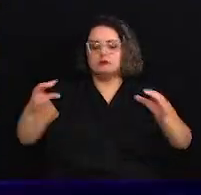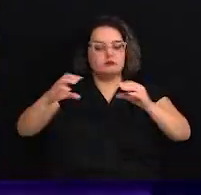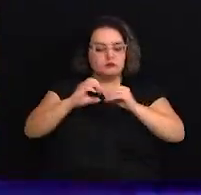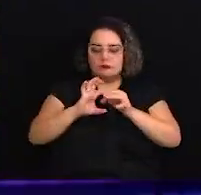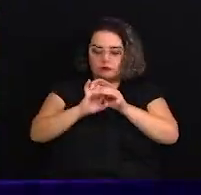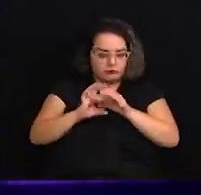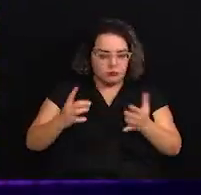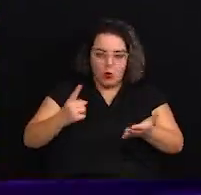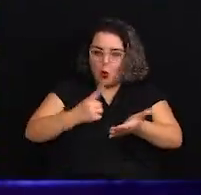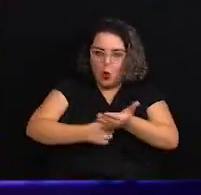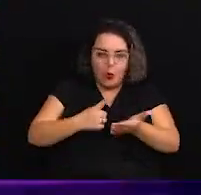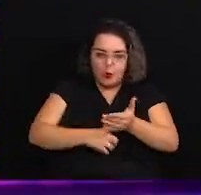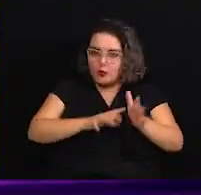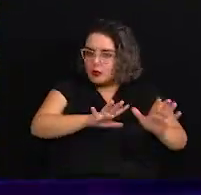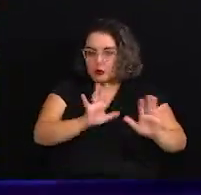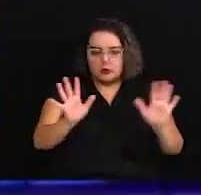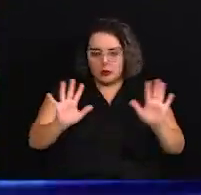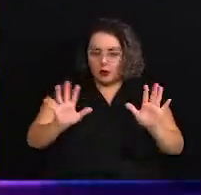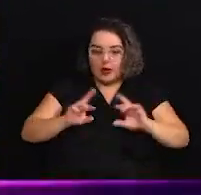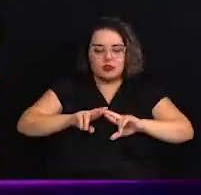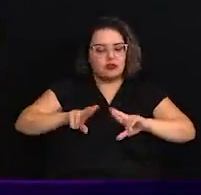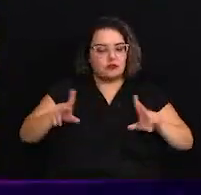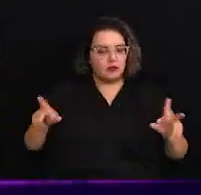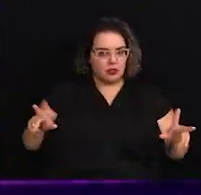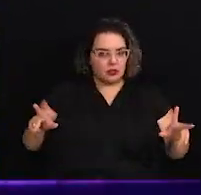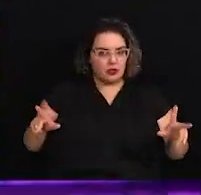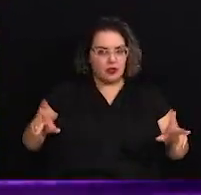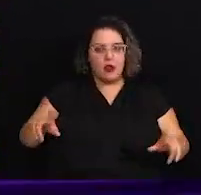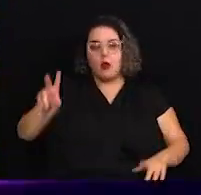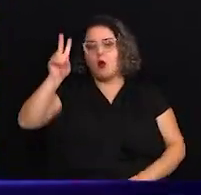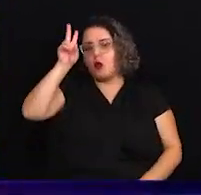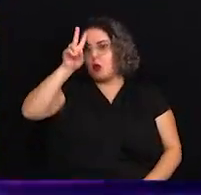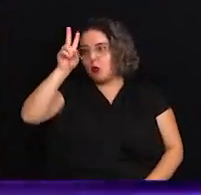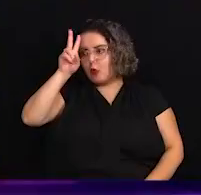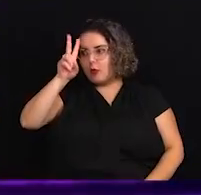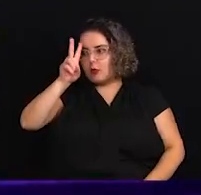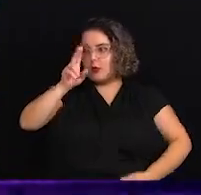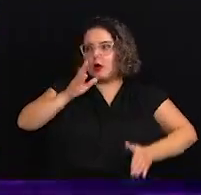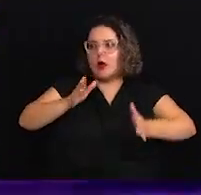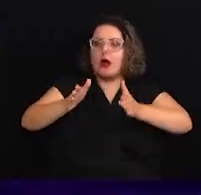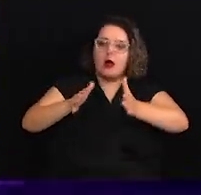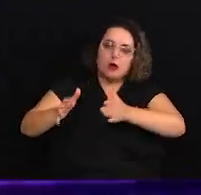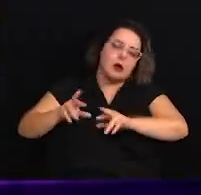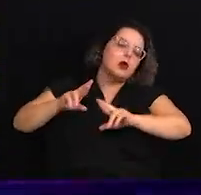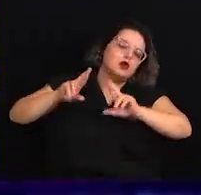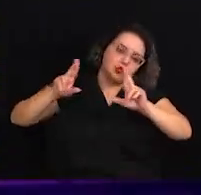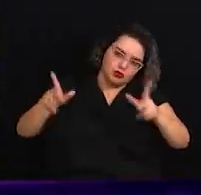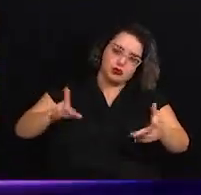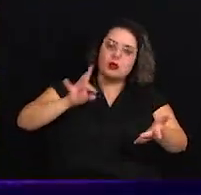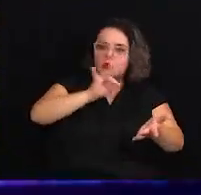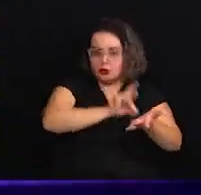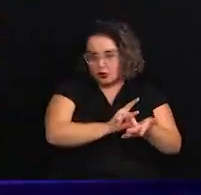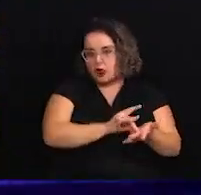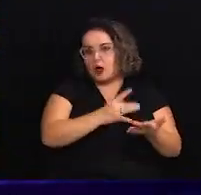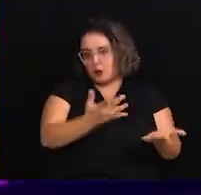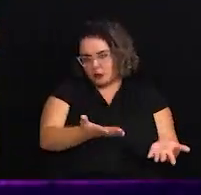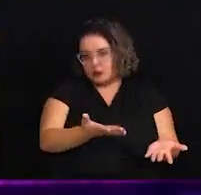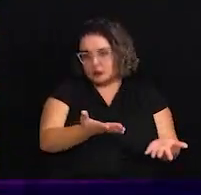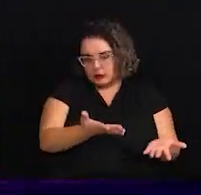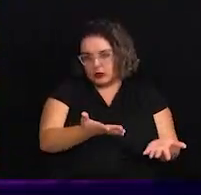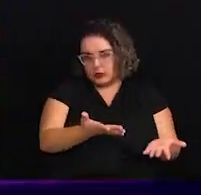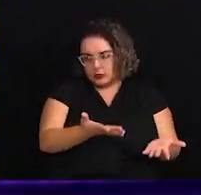compromisso documental com o caso, tá? Então, assim, é uma história que, em muitos aspectos, é bastante diferente do que aconteceu na